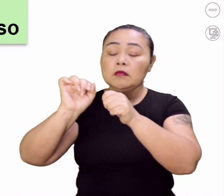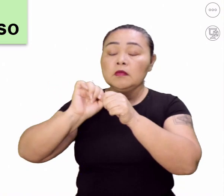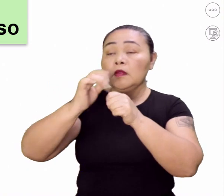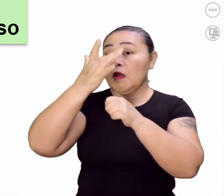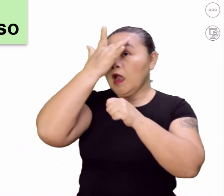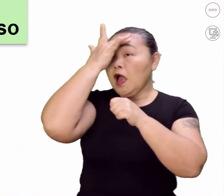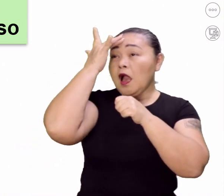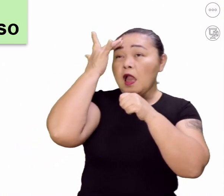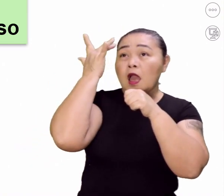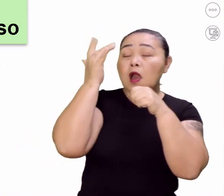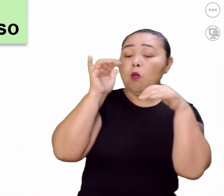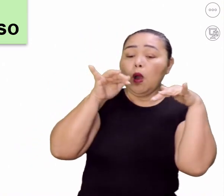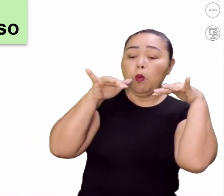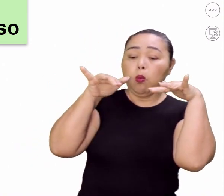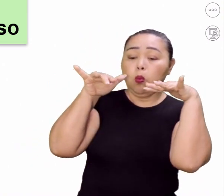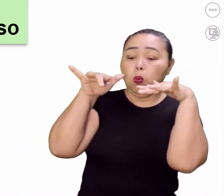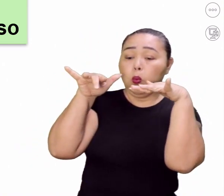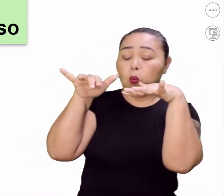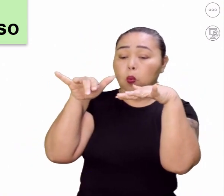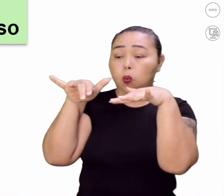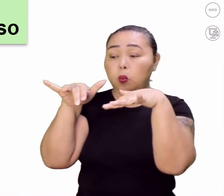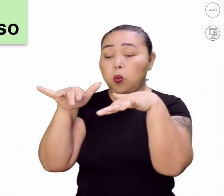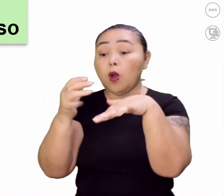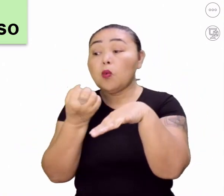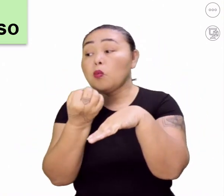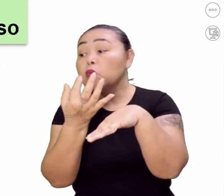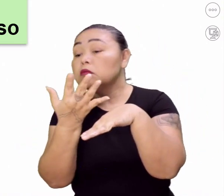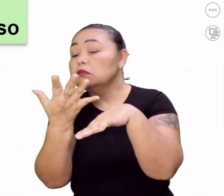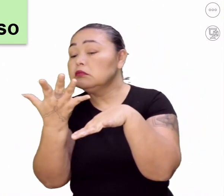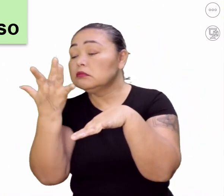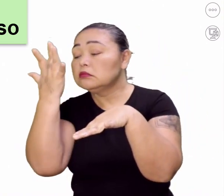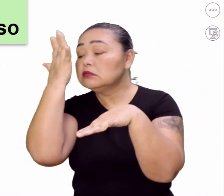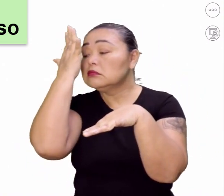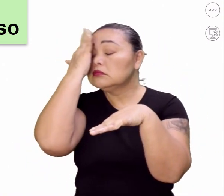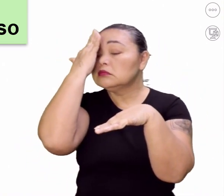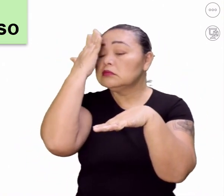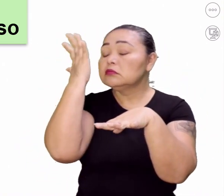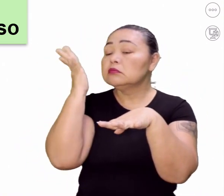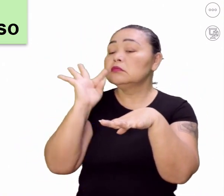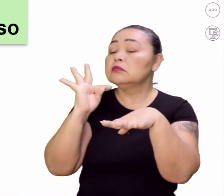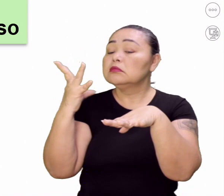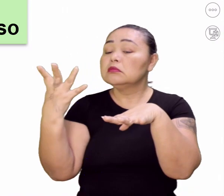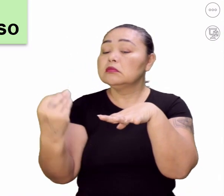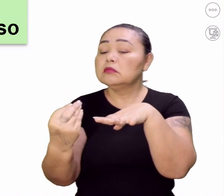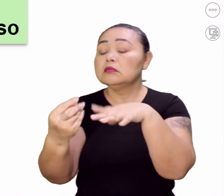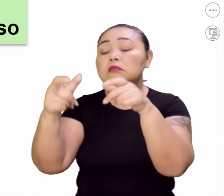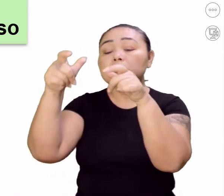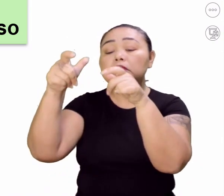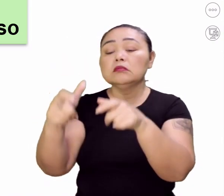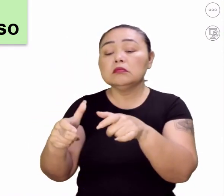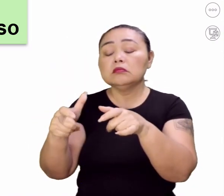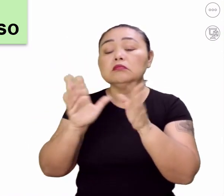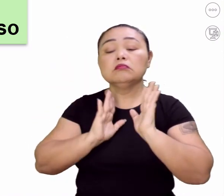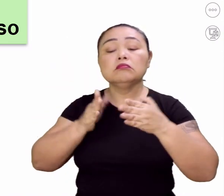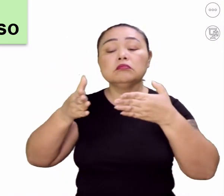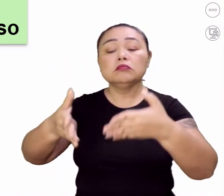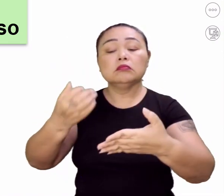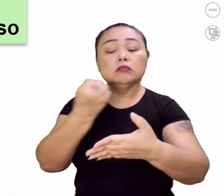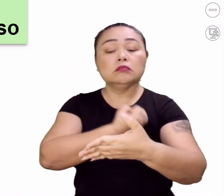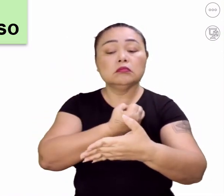migratório para poder identificar o total daquela população absoluta daquele determinado país,